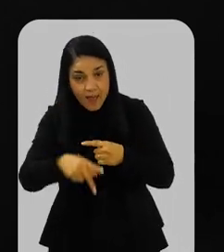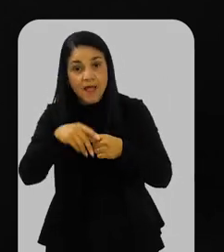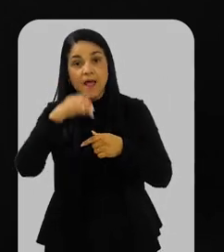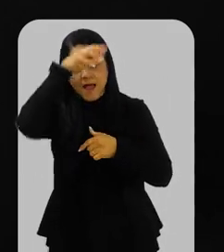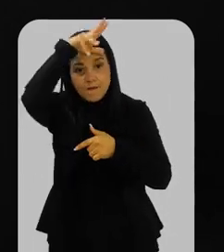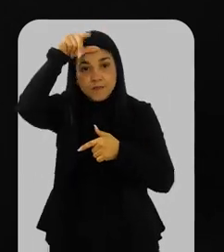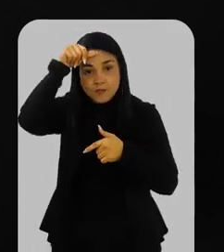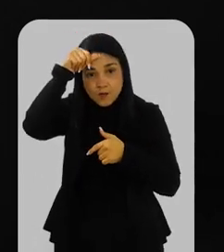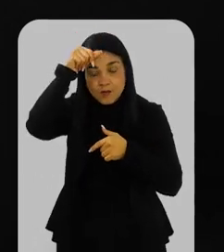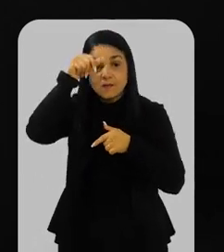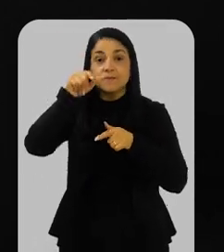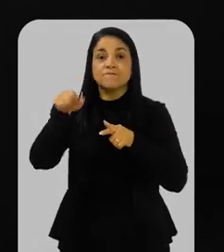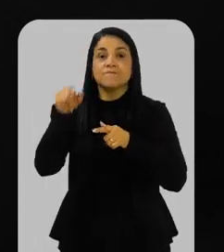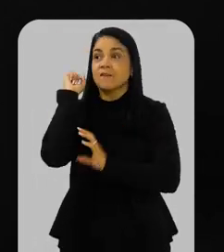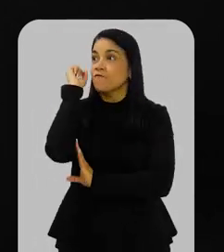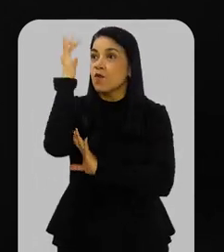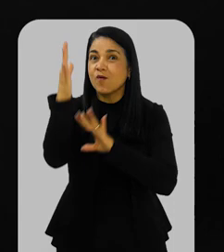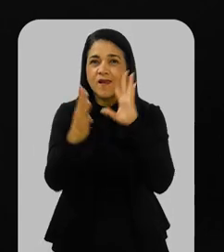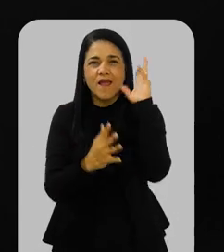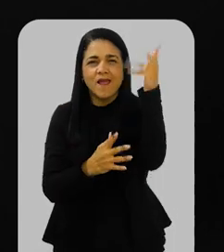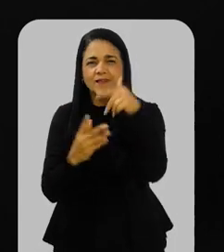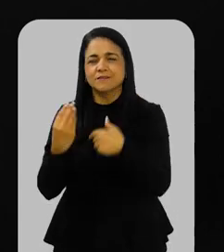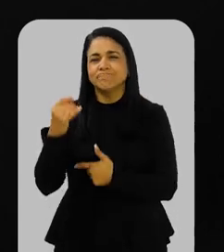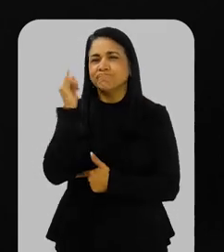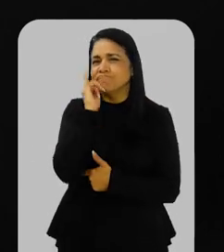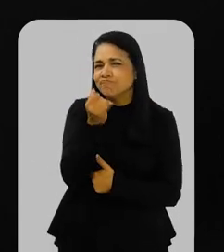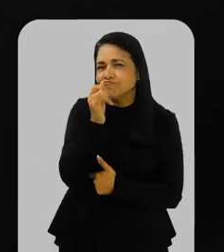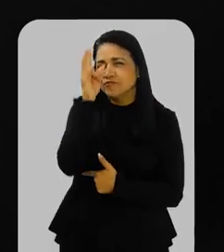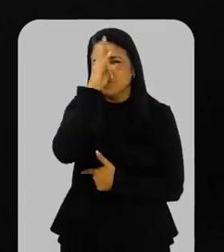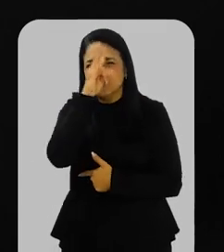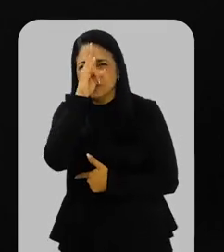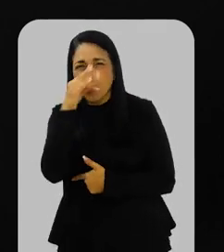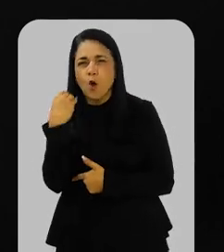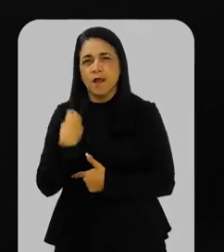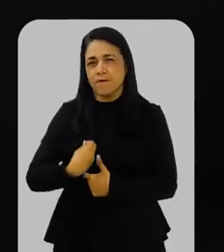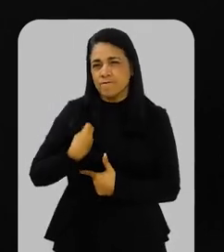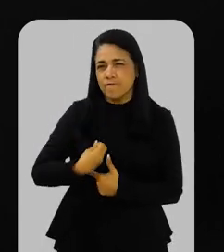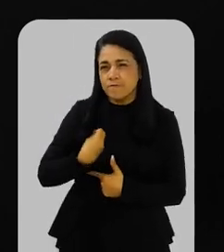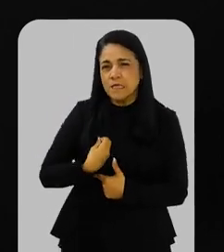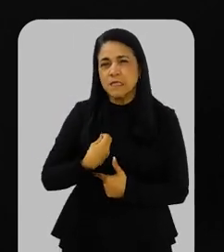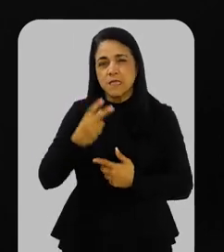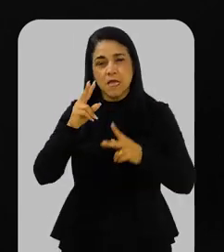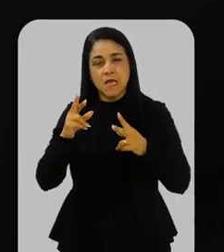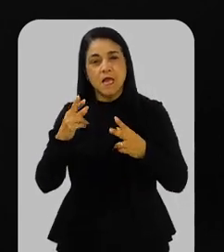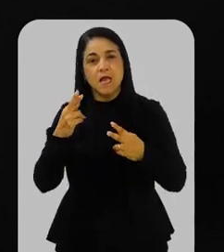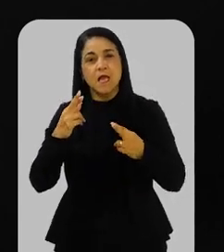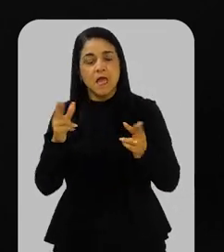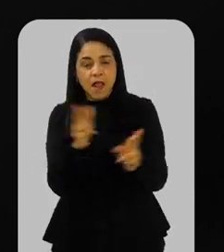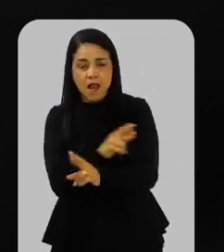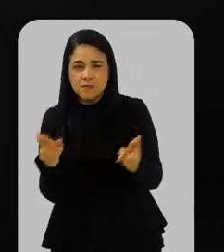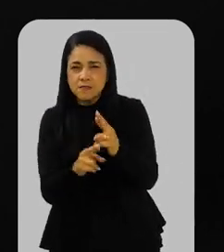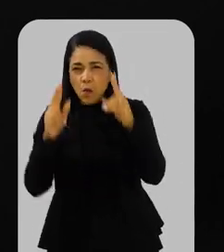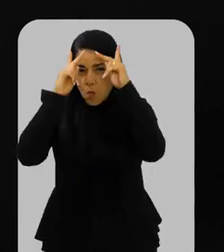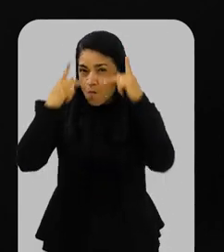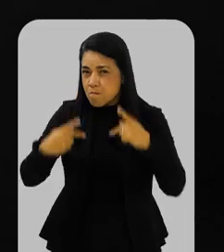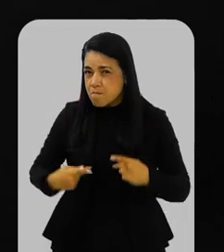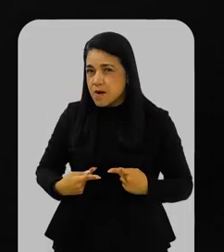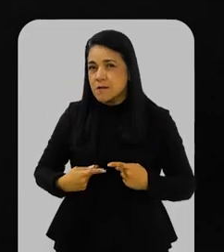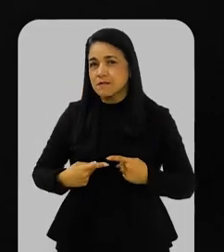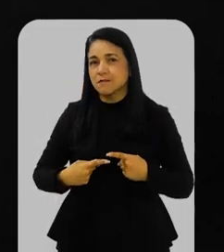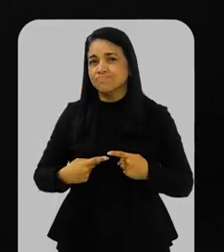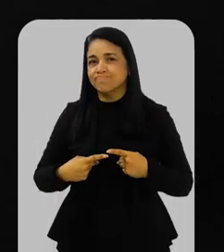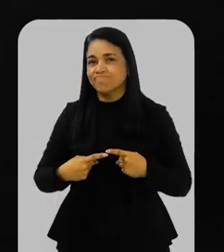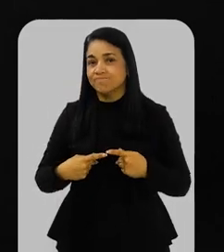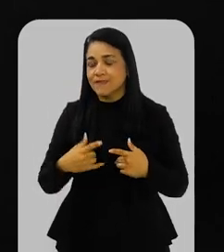saberes, ouvem das pessoas que estão lá sobre o que é a Amazônia, sobre quais são as relações humanas, o que a gente tem de